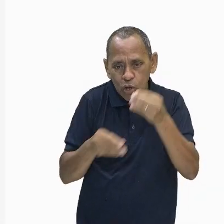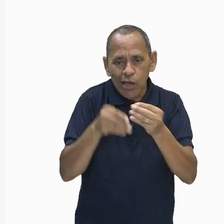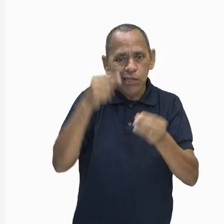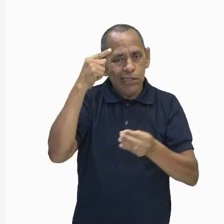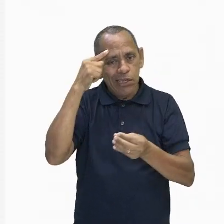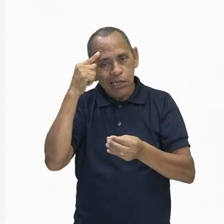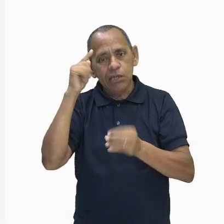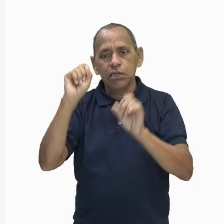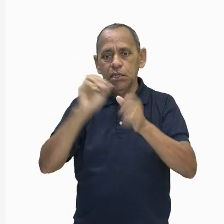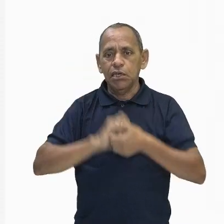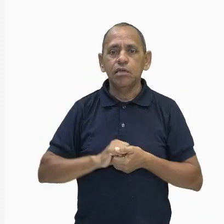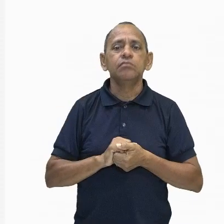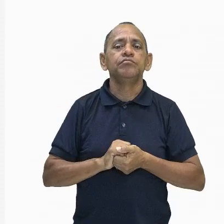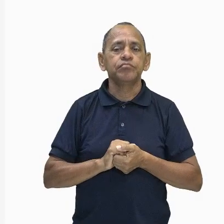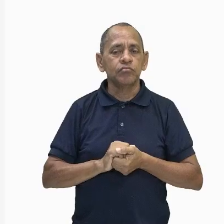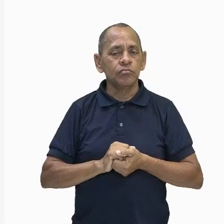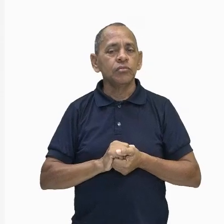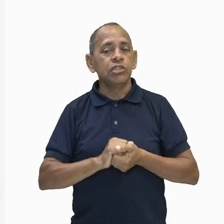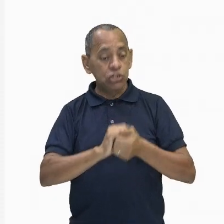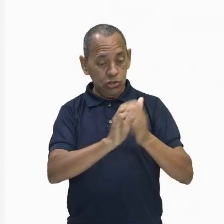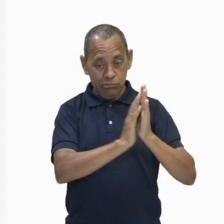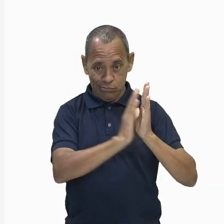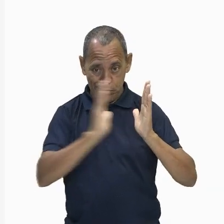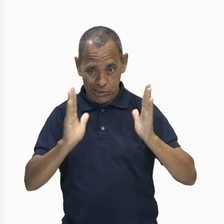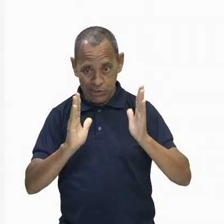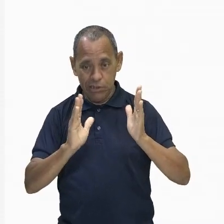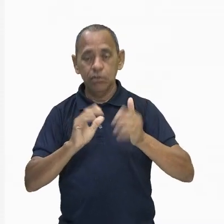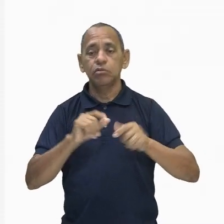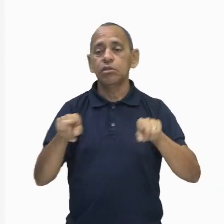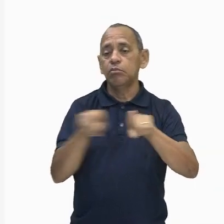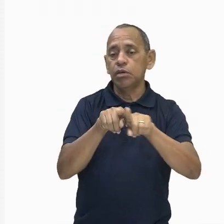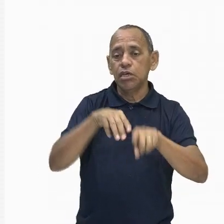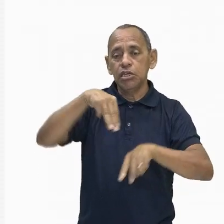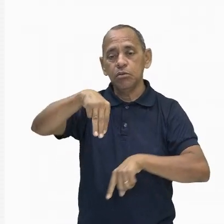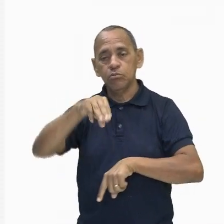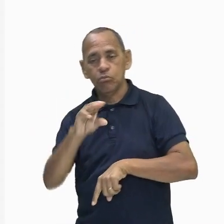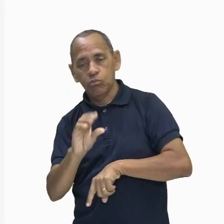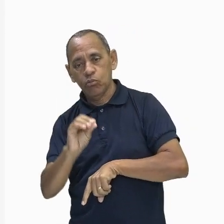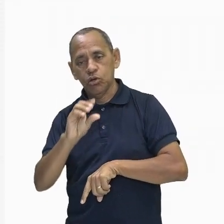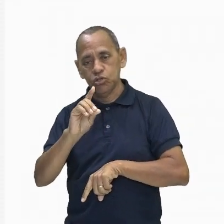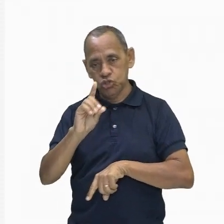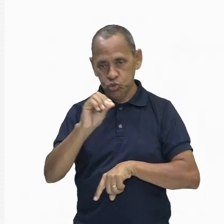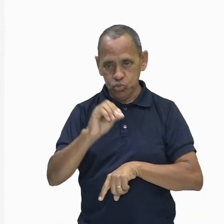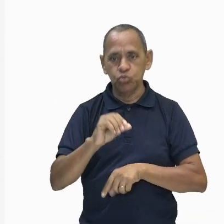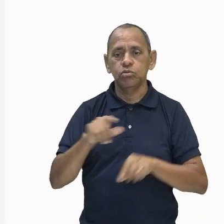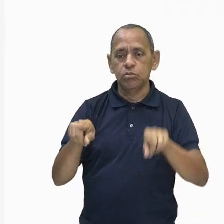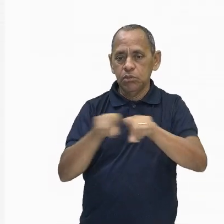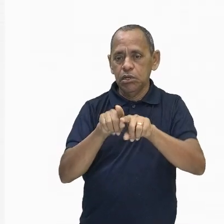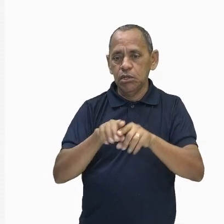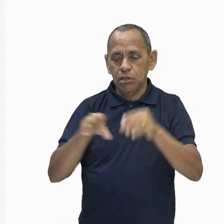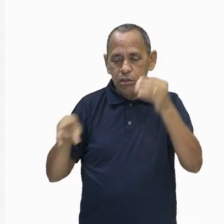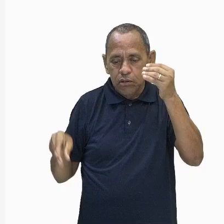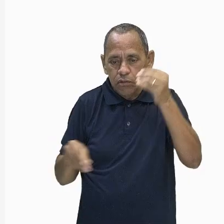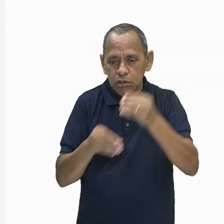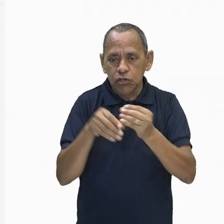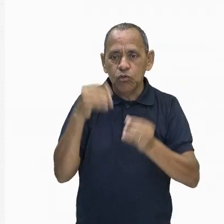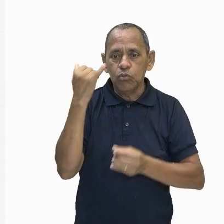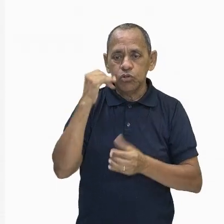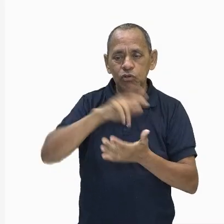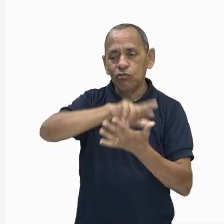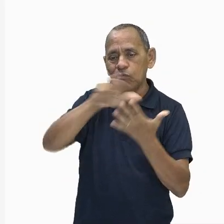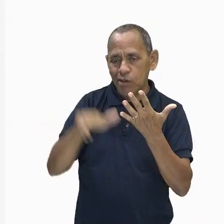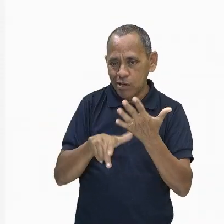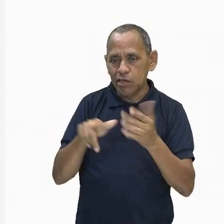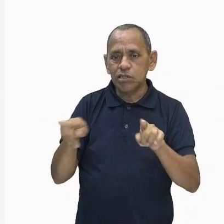tempo, de modo, certo? Então, percebo que o adjunto adverbial acaba sendo importante e trazendo muitas informações, assim como o adjunto